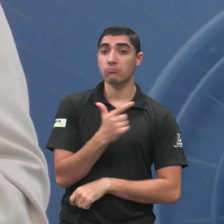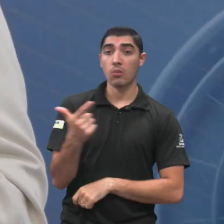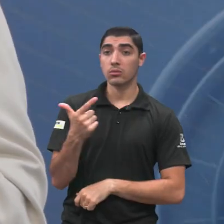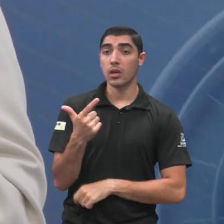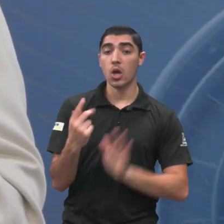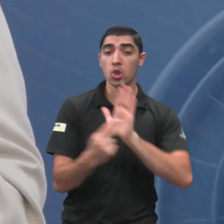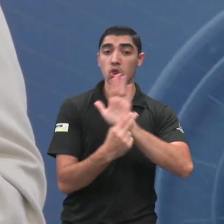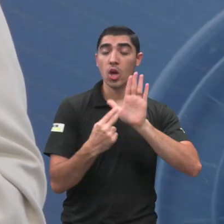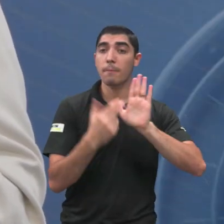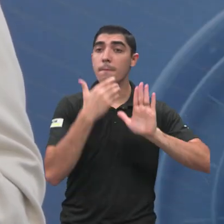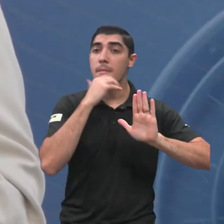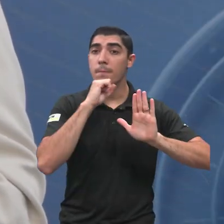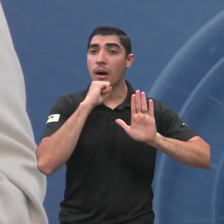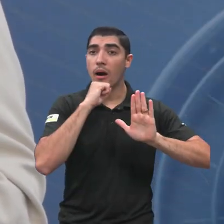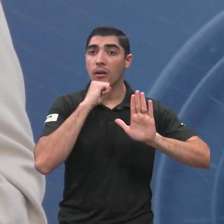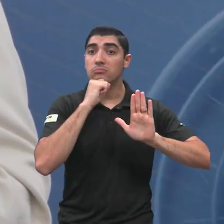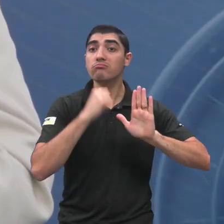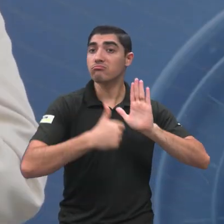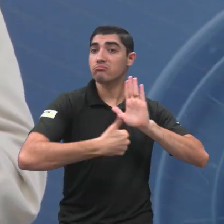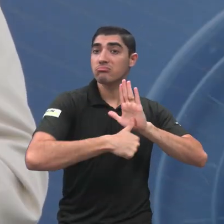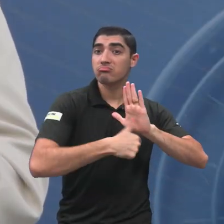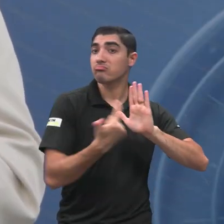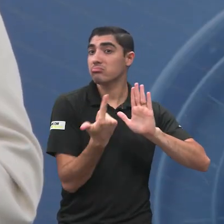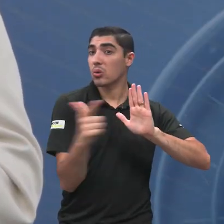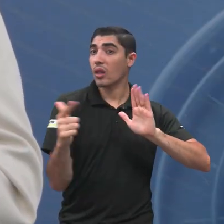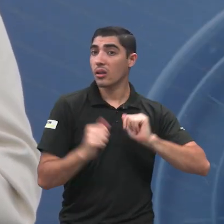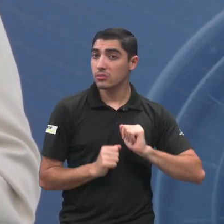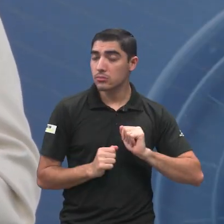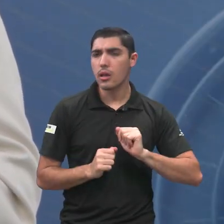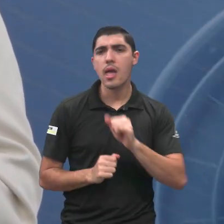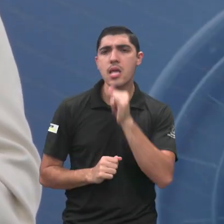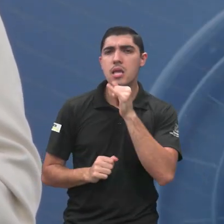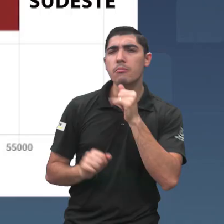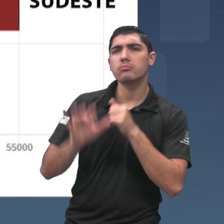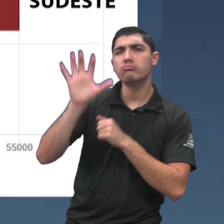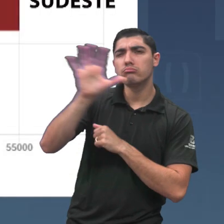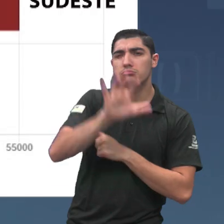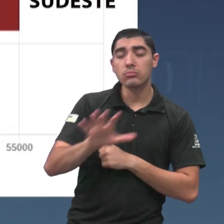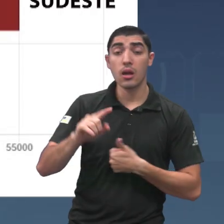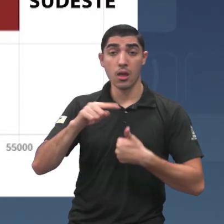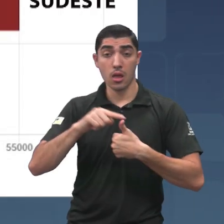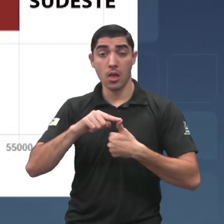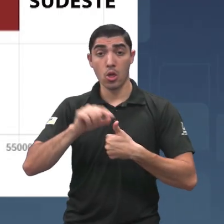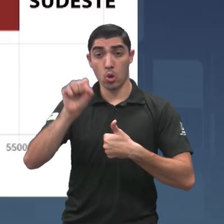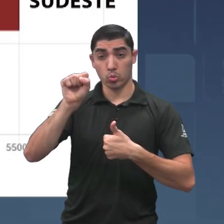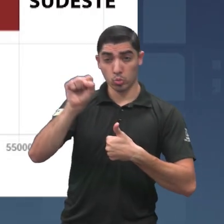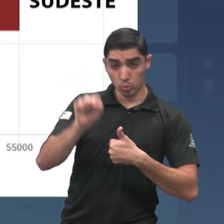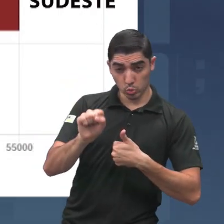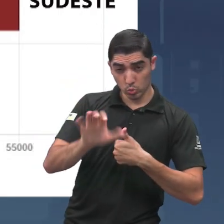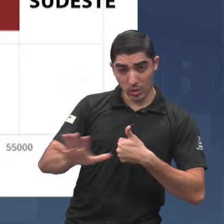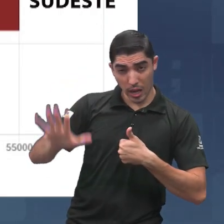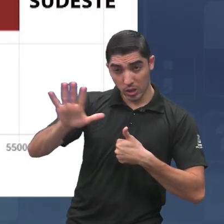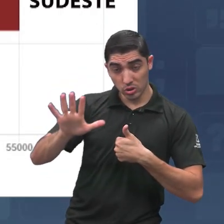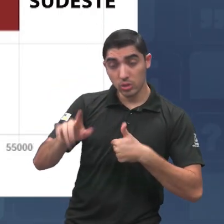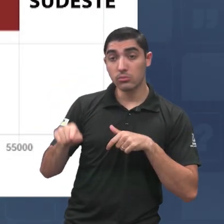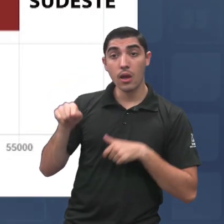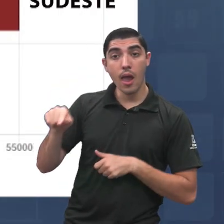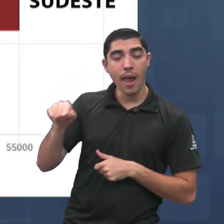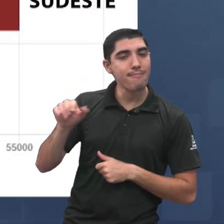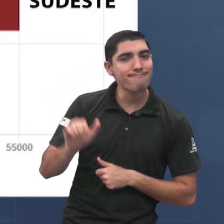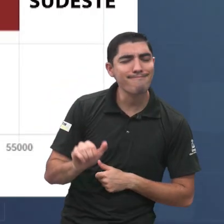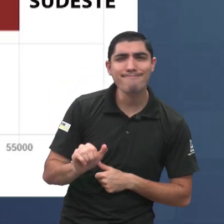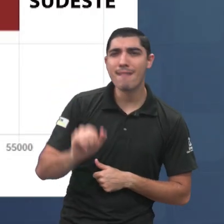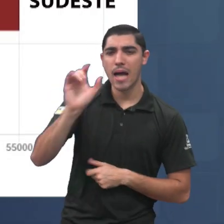sem o nome do pai, né? Quando a gente olha por região, o Sudeste é hoje o líder